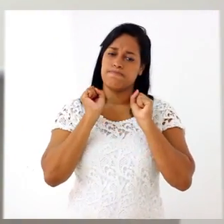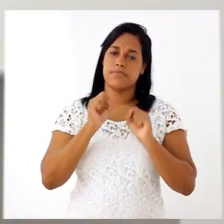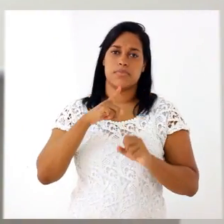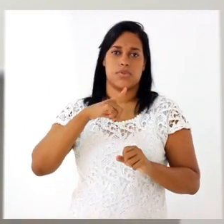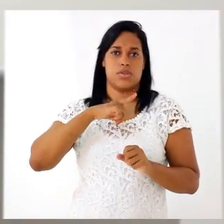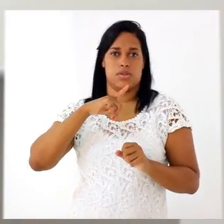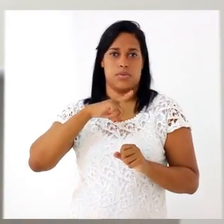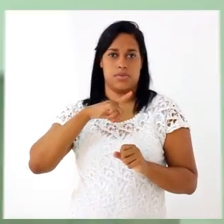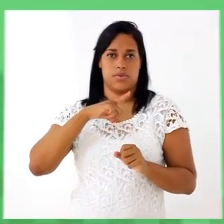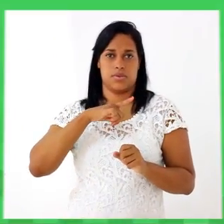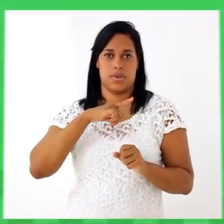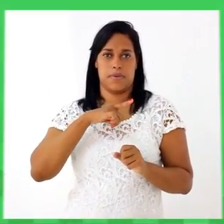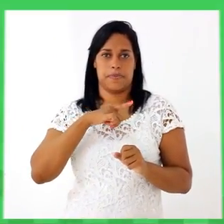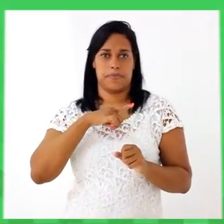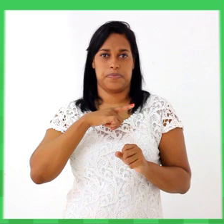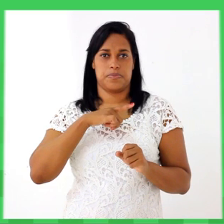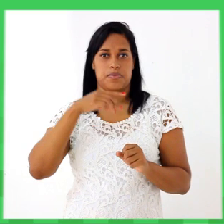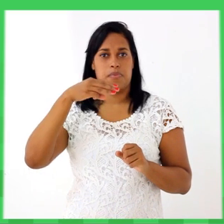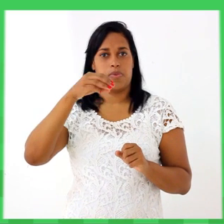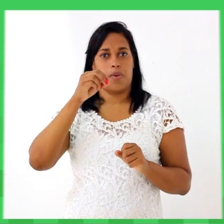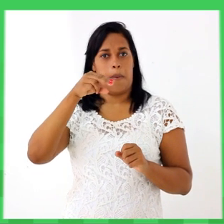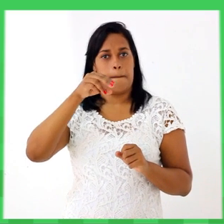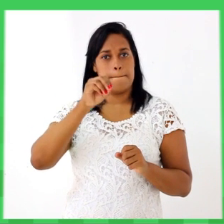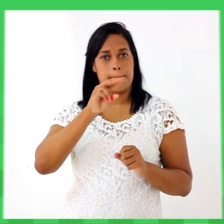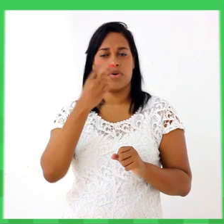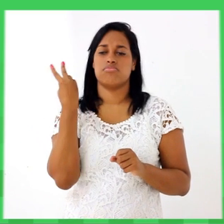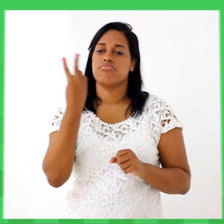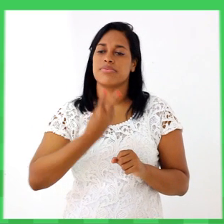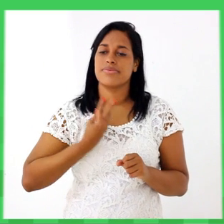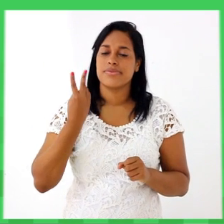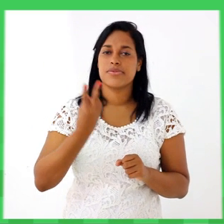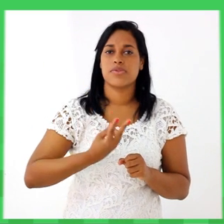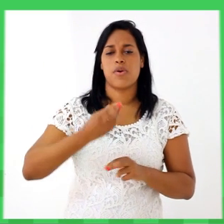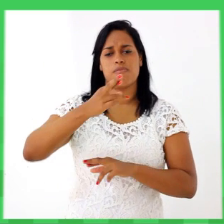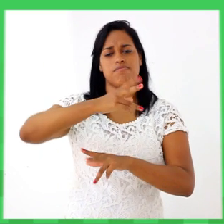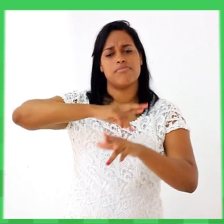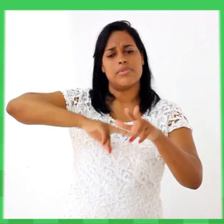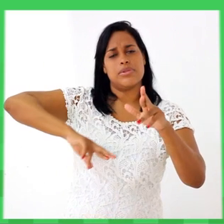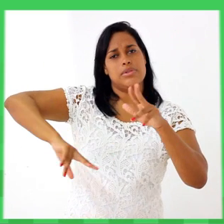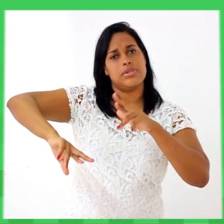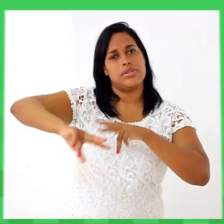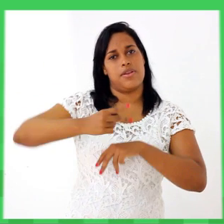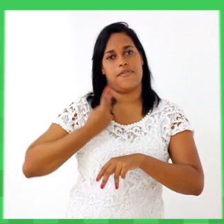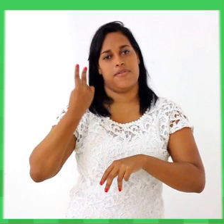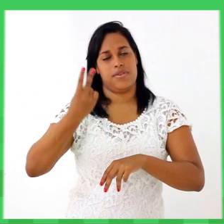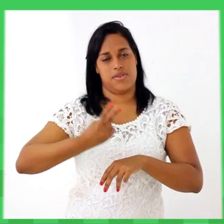de atributos é chamado de monovalorado ou multivalorado.